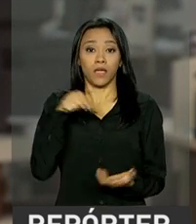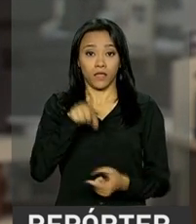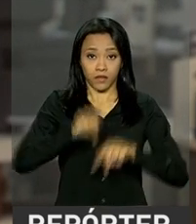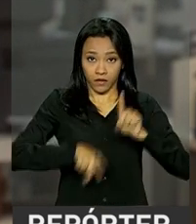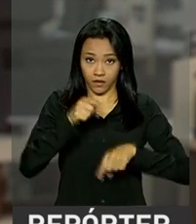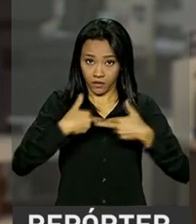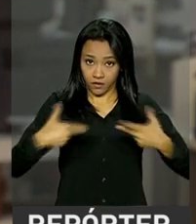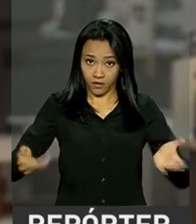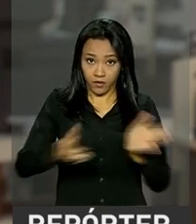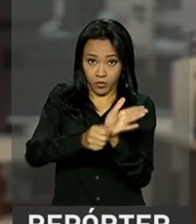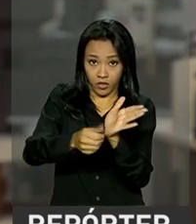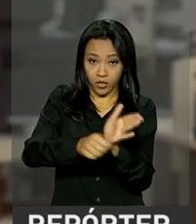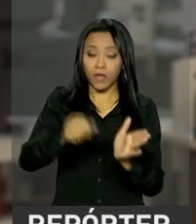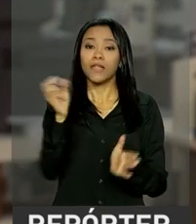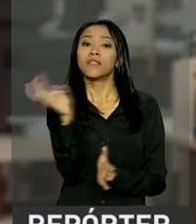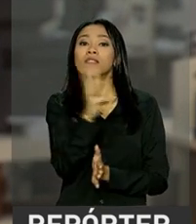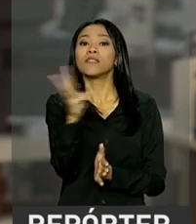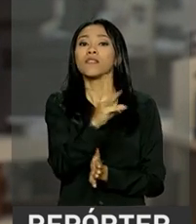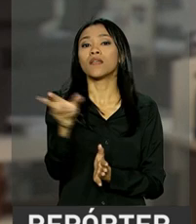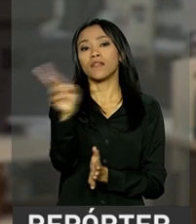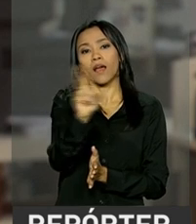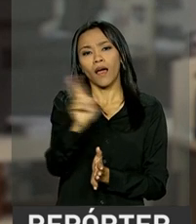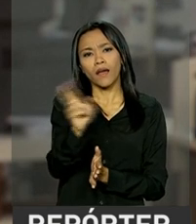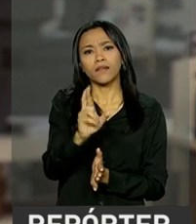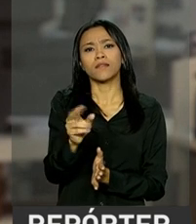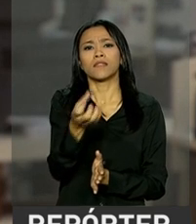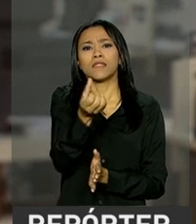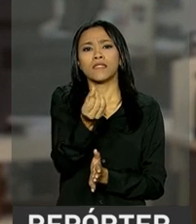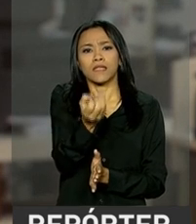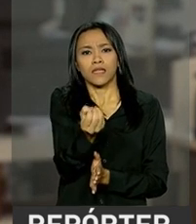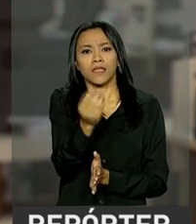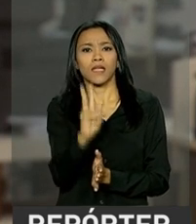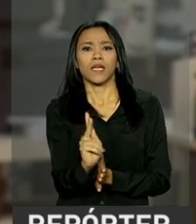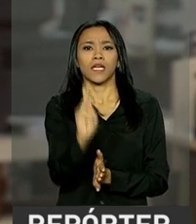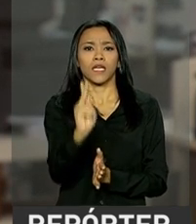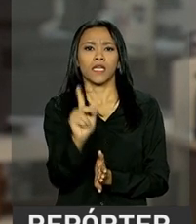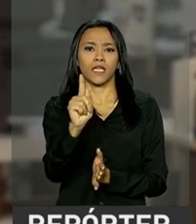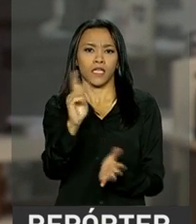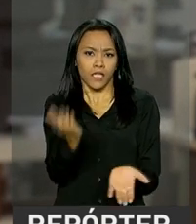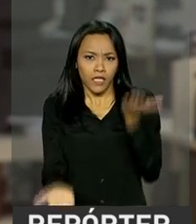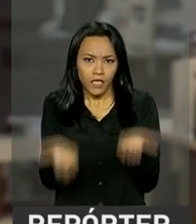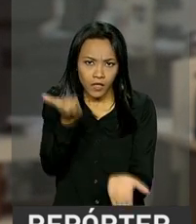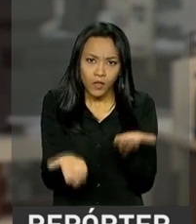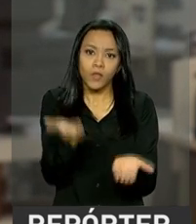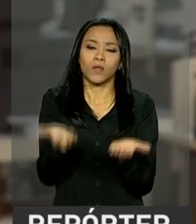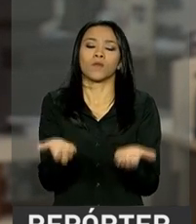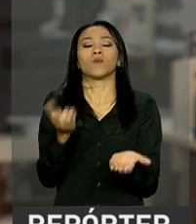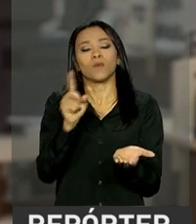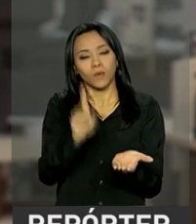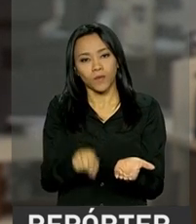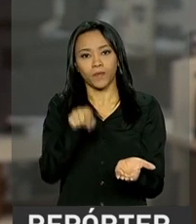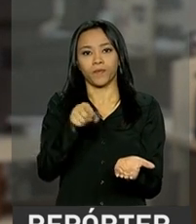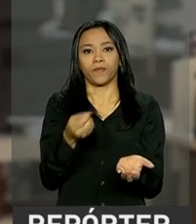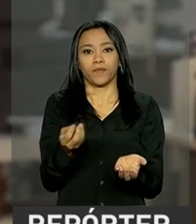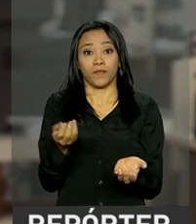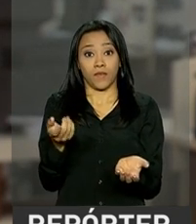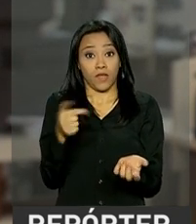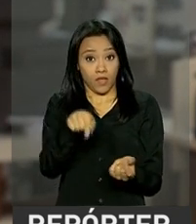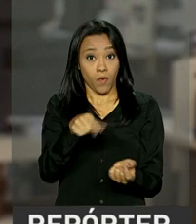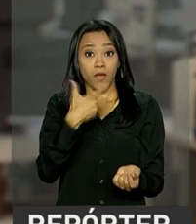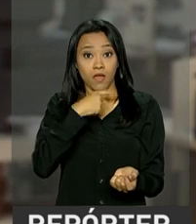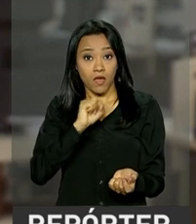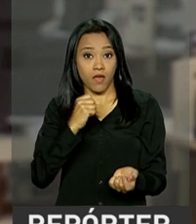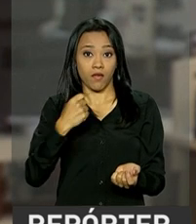oferecido a r 33 a saca de 60 kg com subvenção autorizada pelo conselho interministerial de estoques públicos os